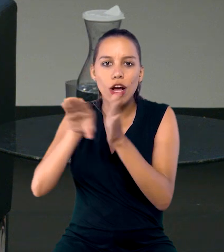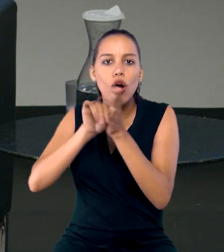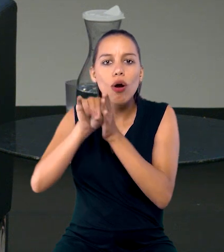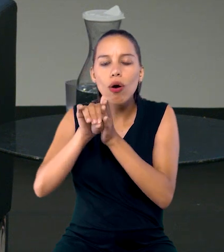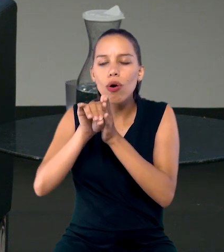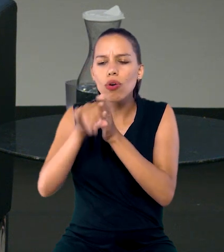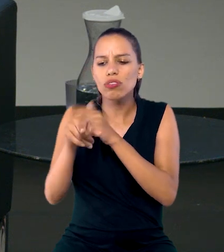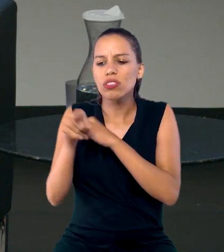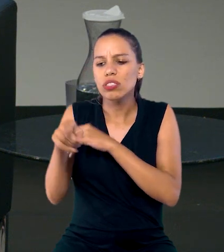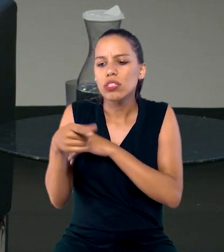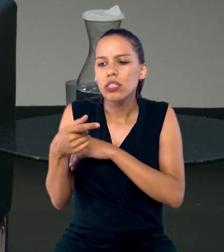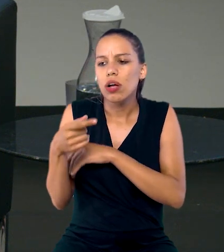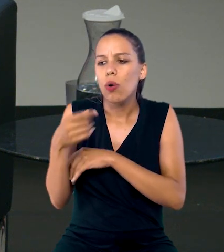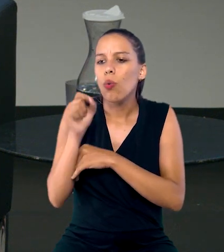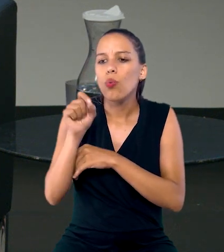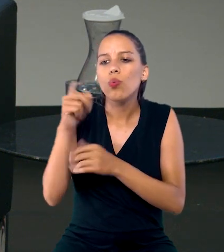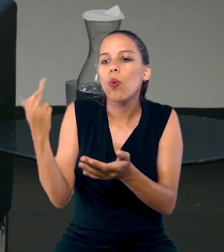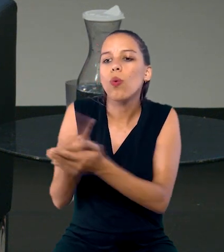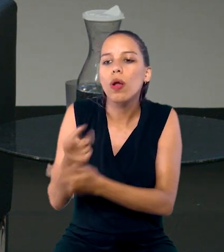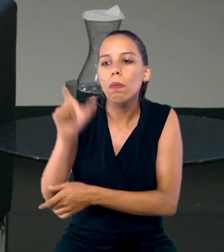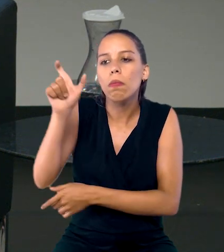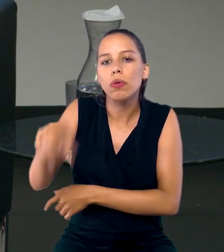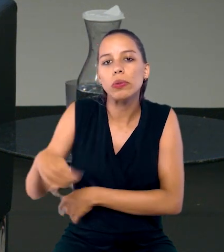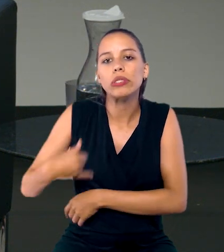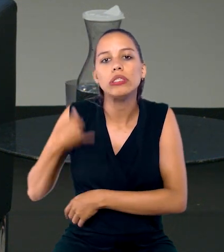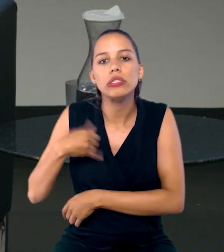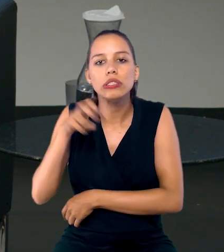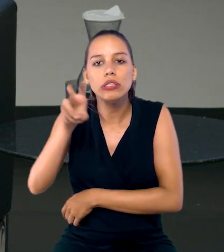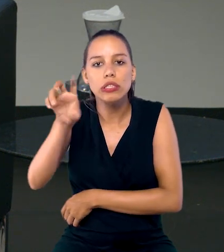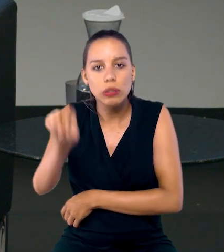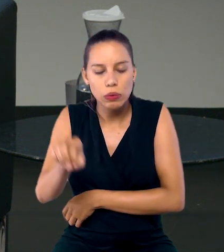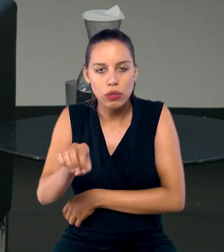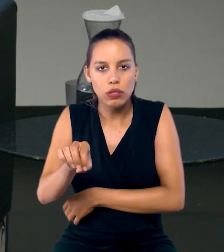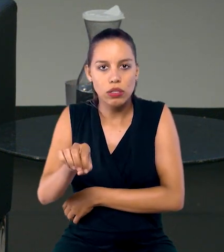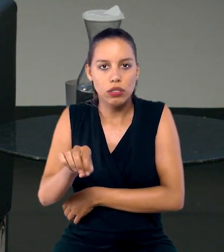A gente sabe o que acontece com a gente, né? Não precisa